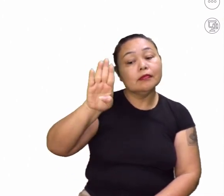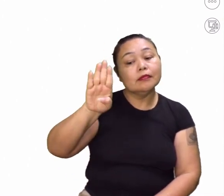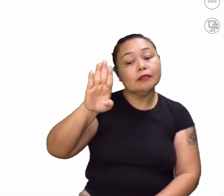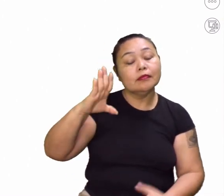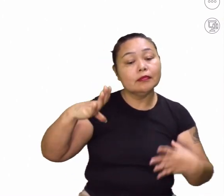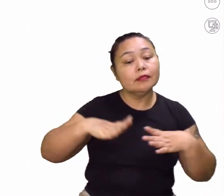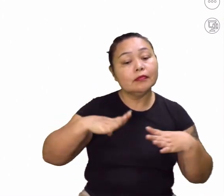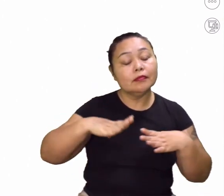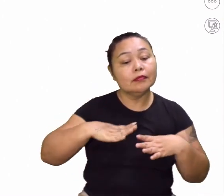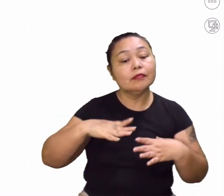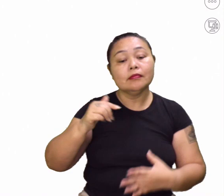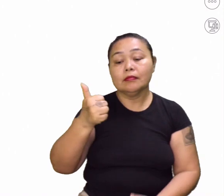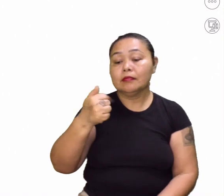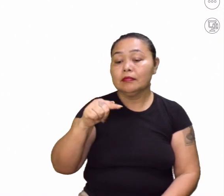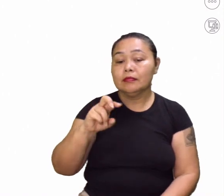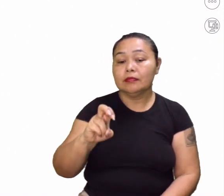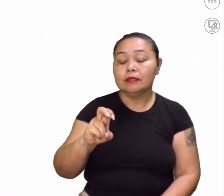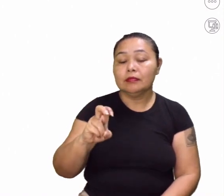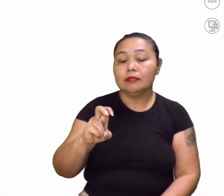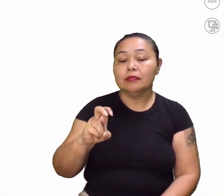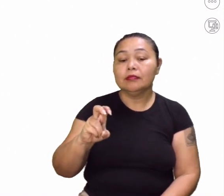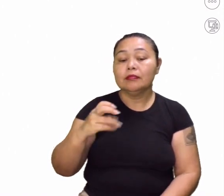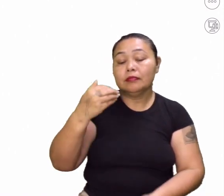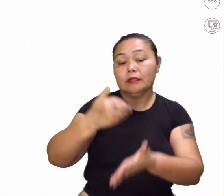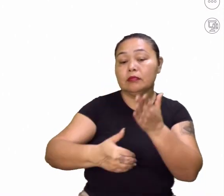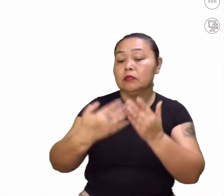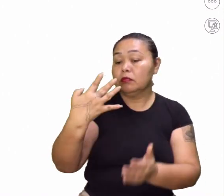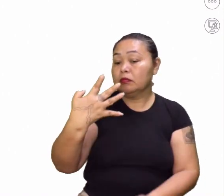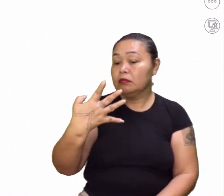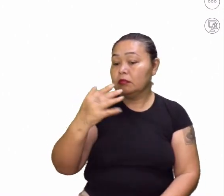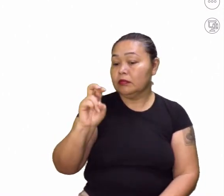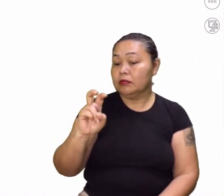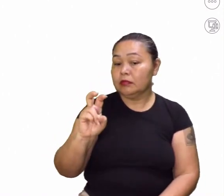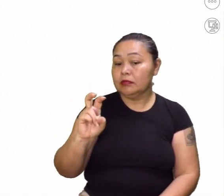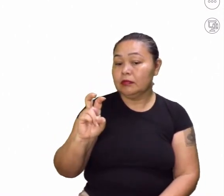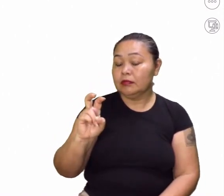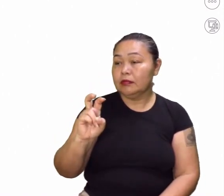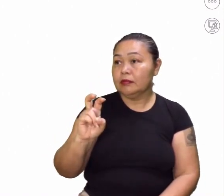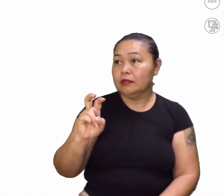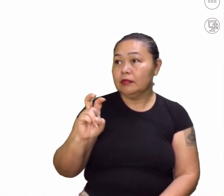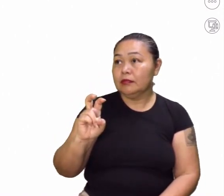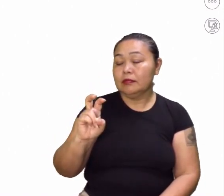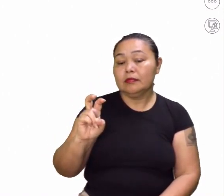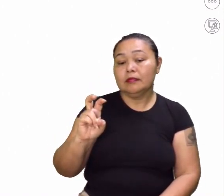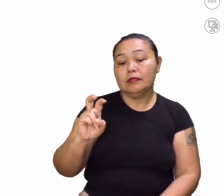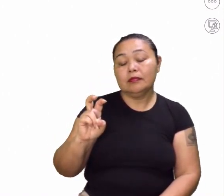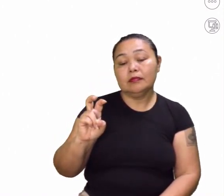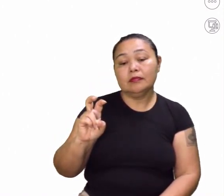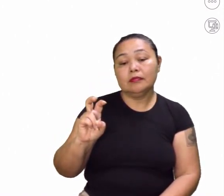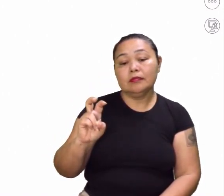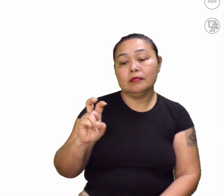B estava localizada em 75. Deu uma diferença aí de 45 graus.